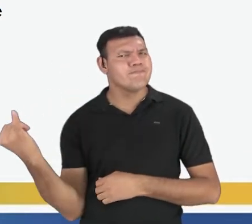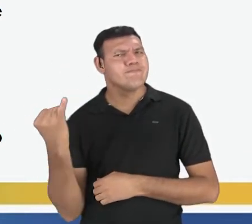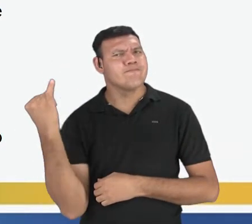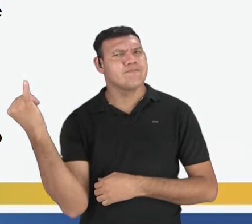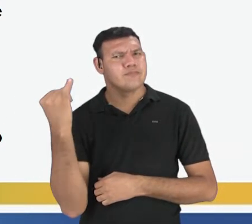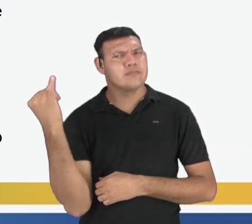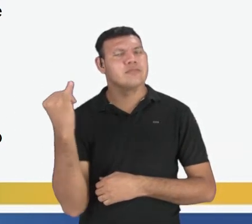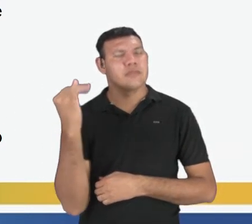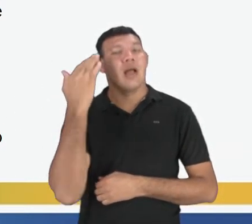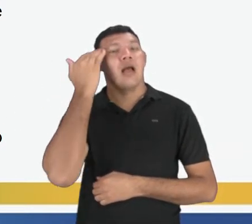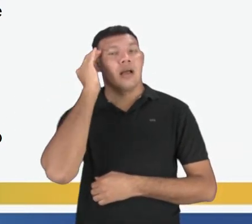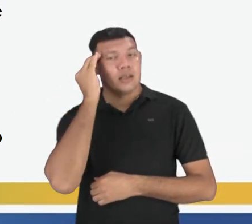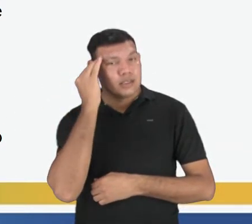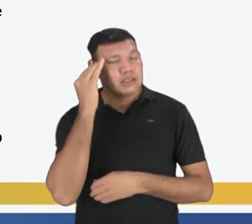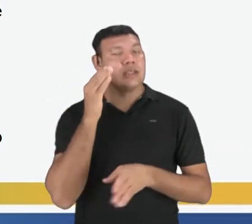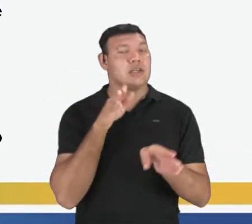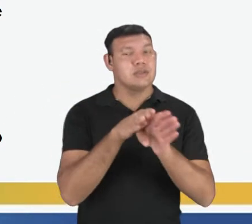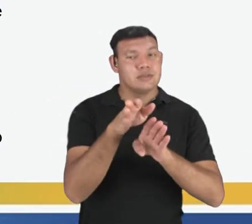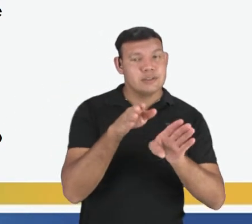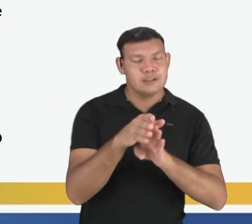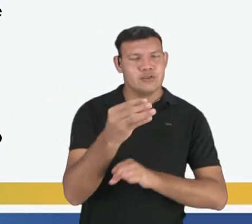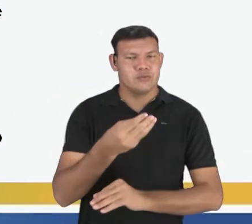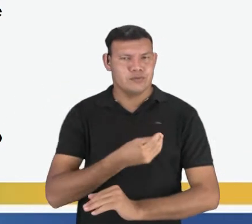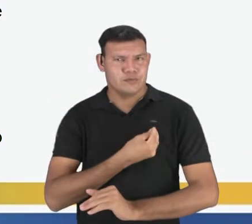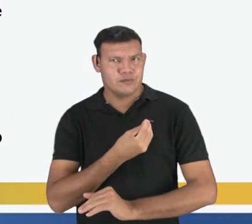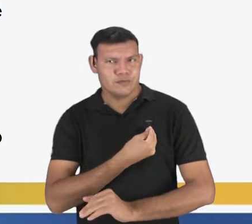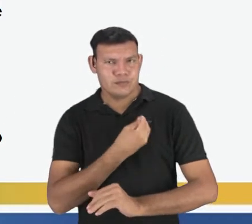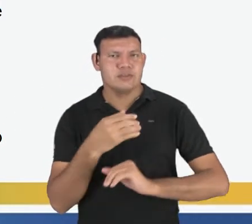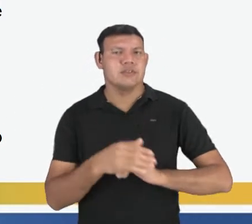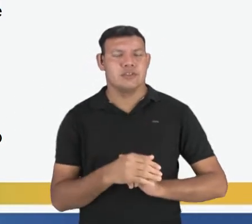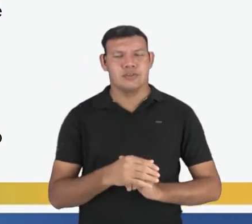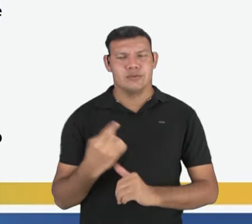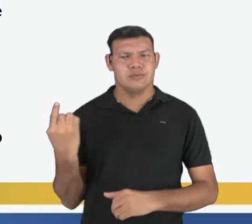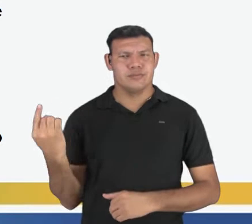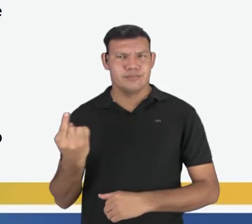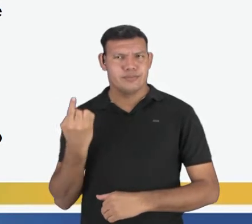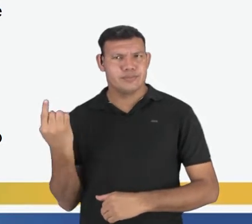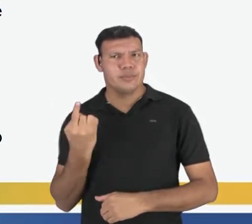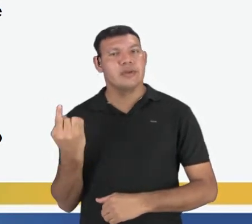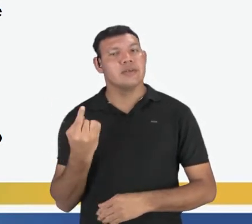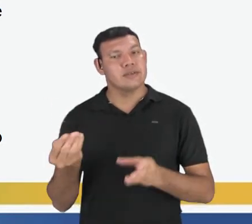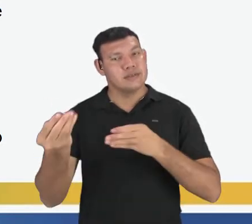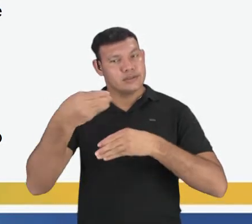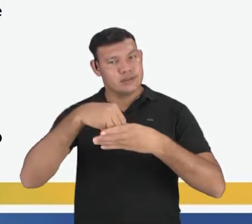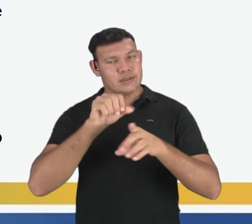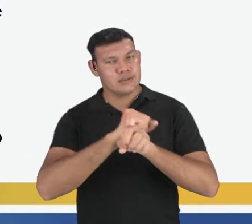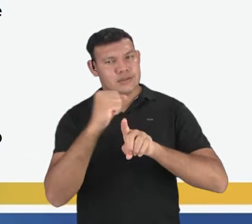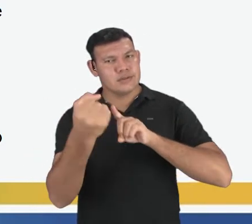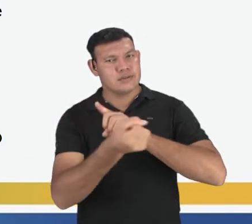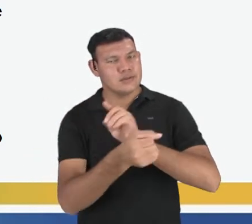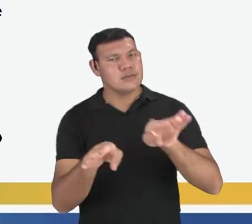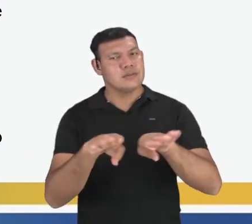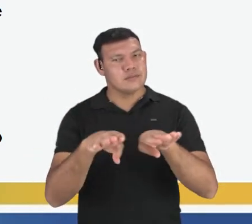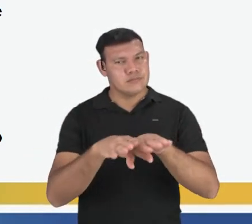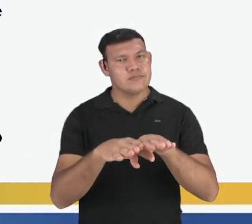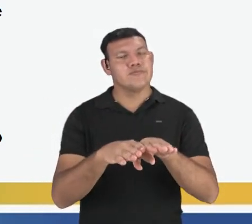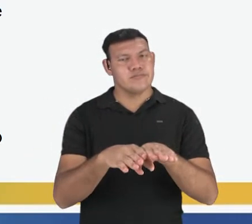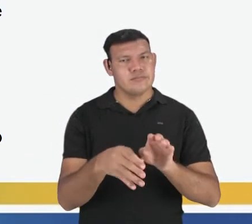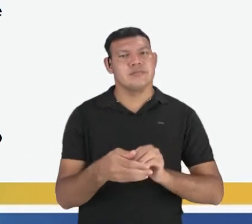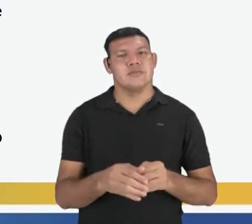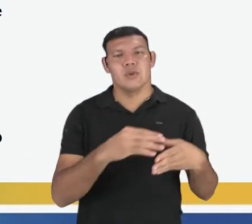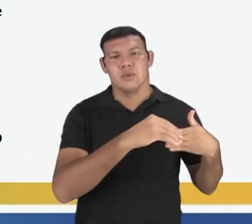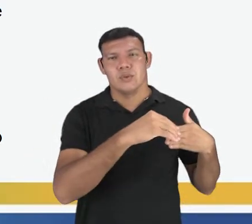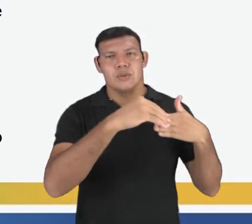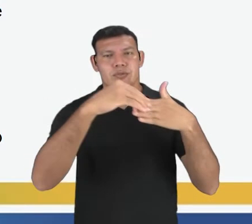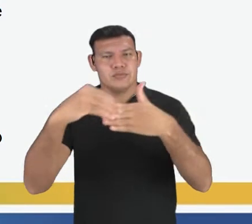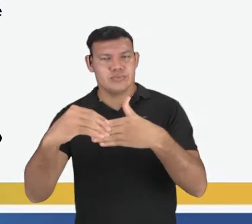sejam significativos para compreender e orientar as vidas individuais e dentro da sociedade como guia,